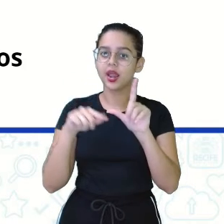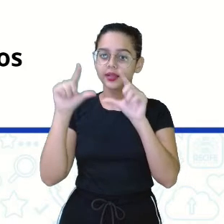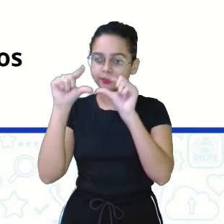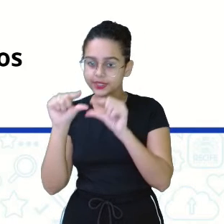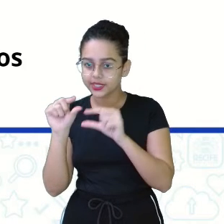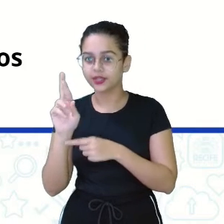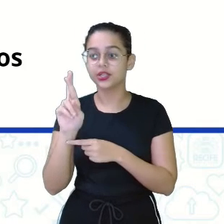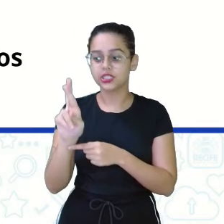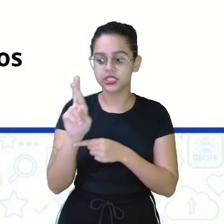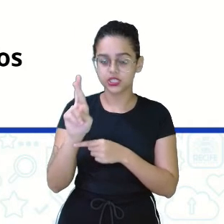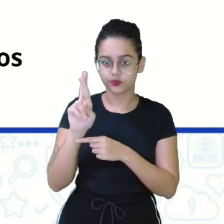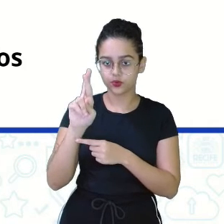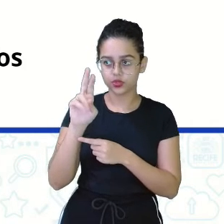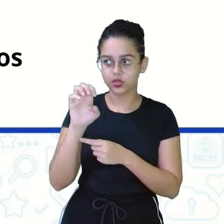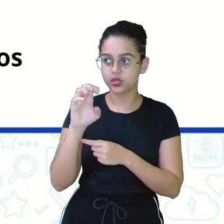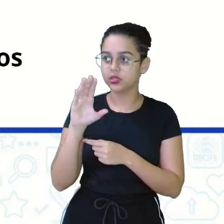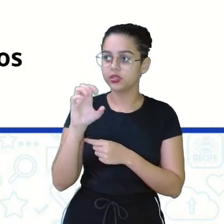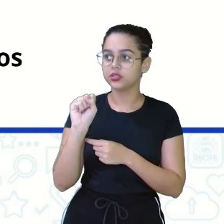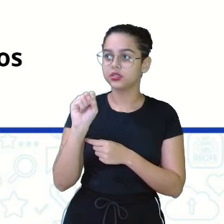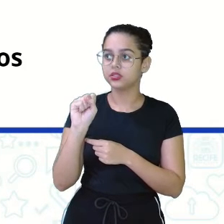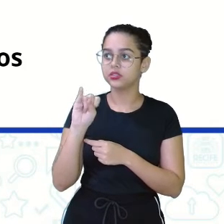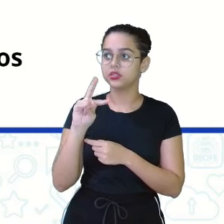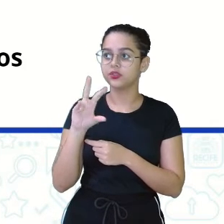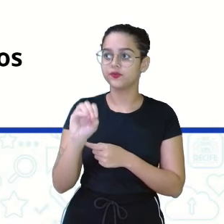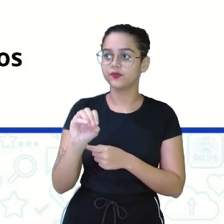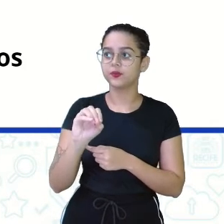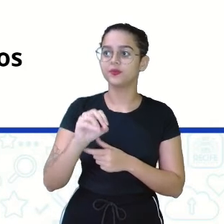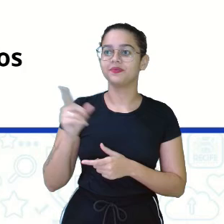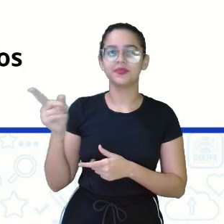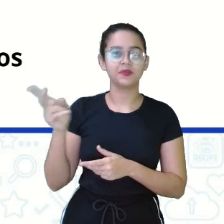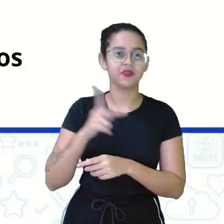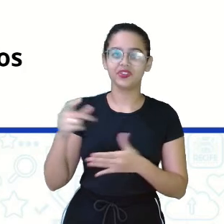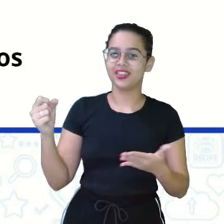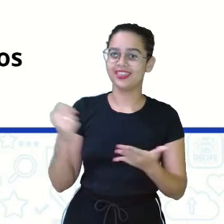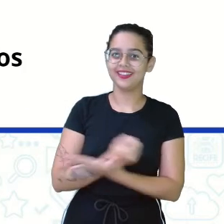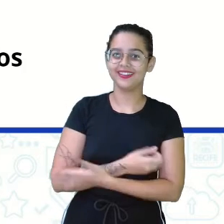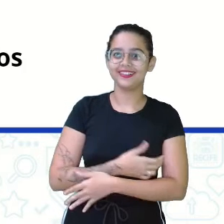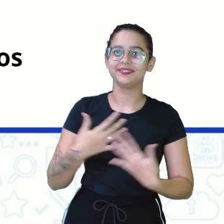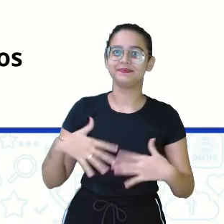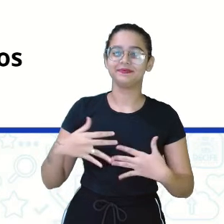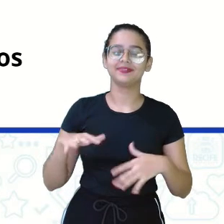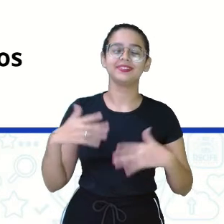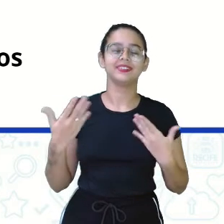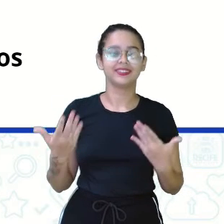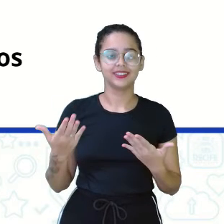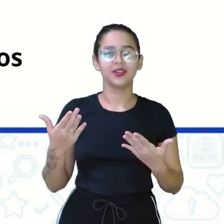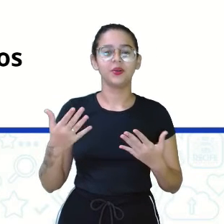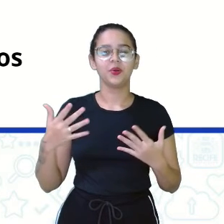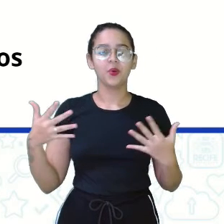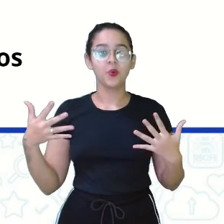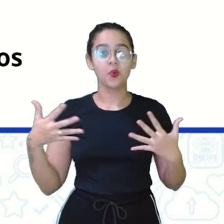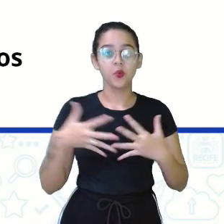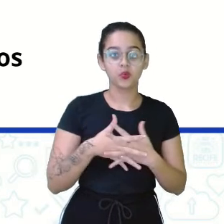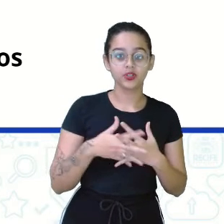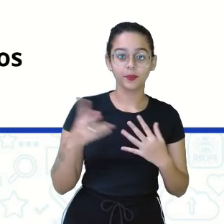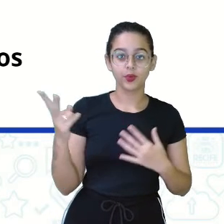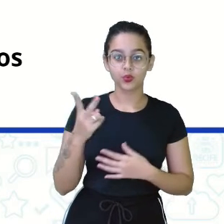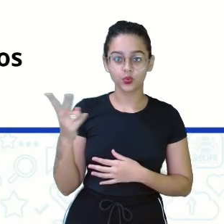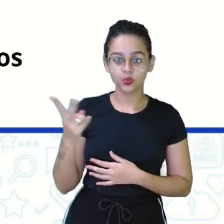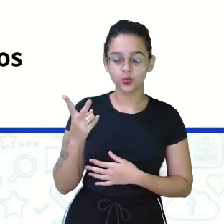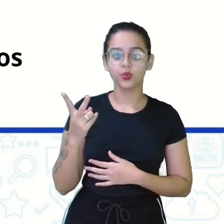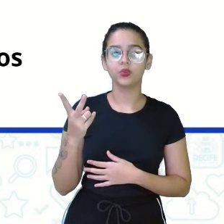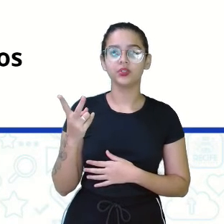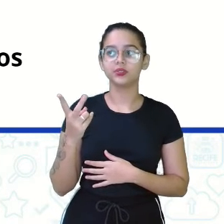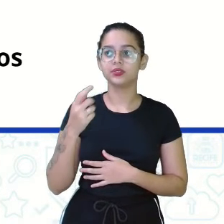minúscula, né, professora? Isso, muito exatamente. bem, professora Vanessa, tá danada ali, viu, gente? E aí, o cruzamento desses dois,